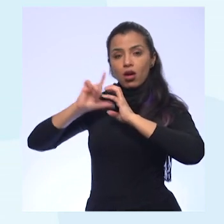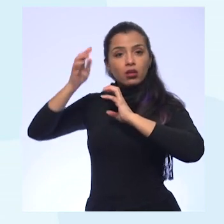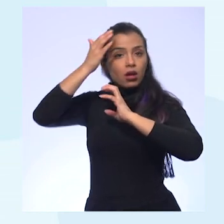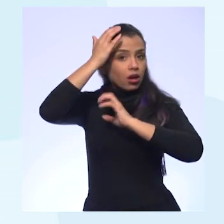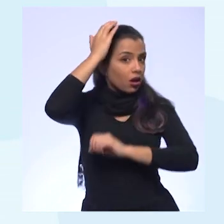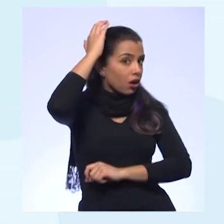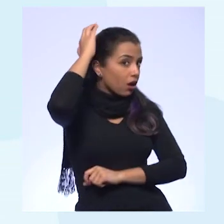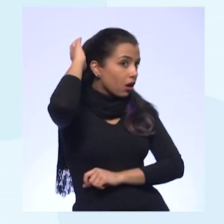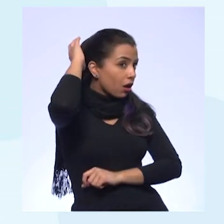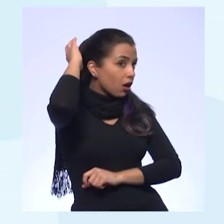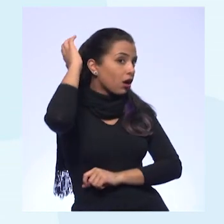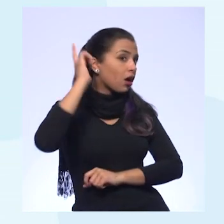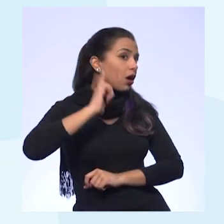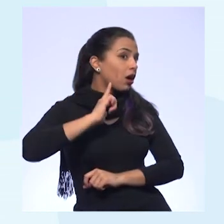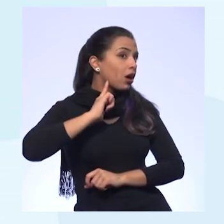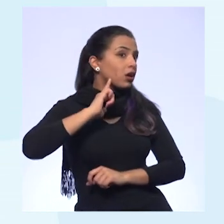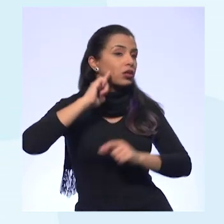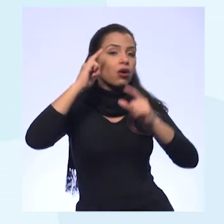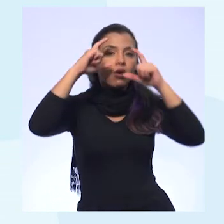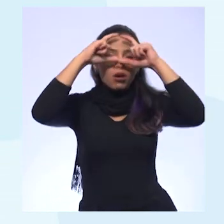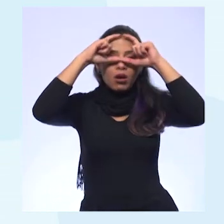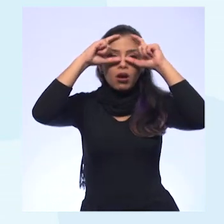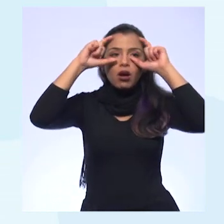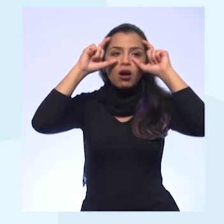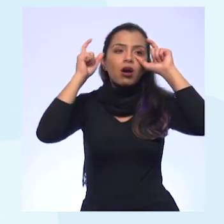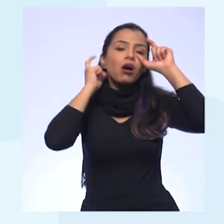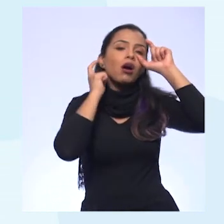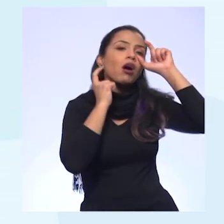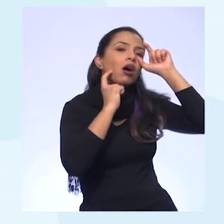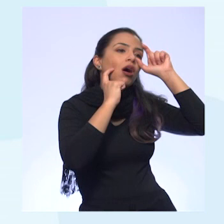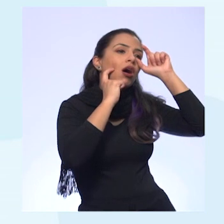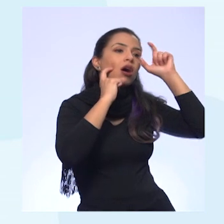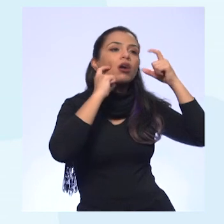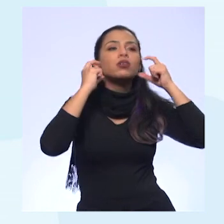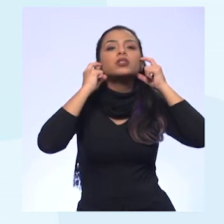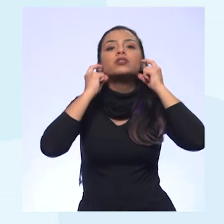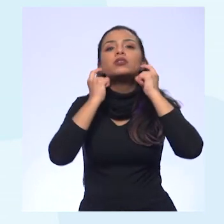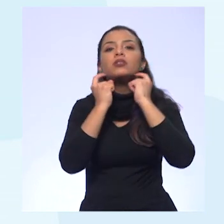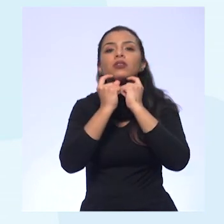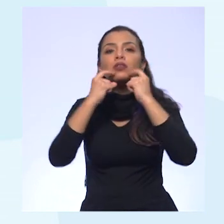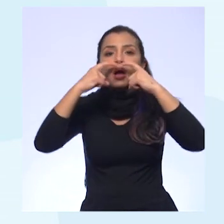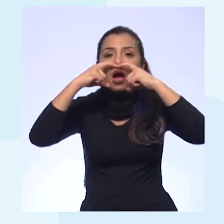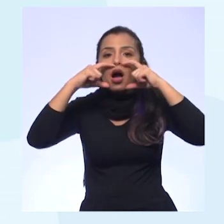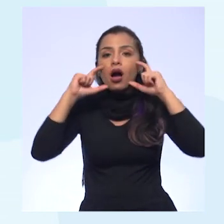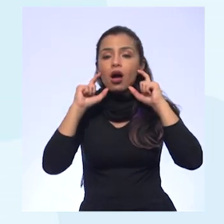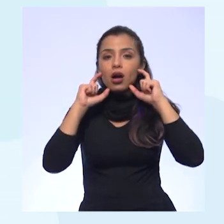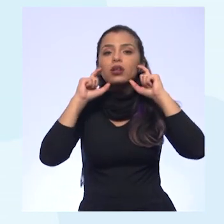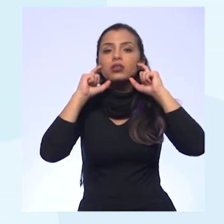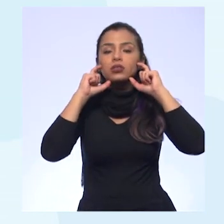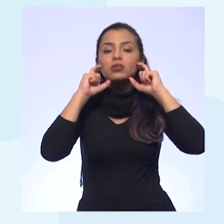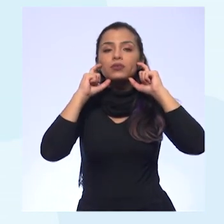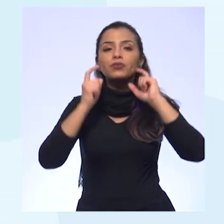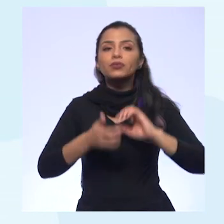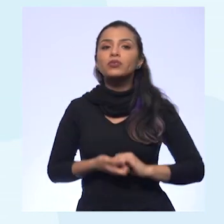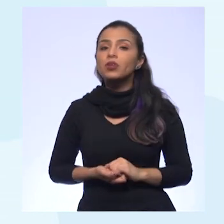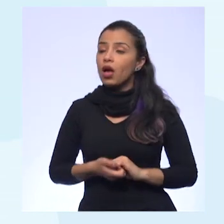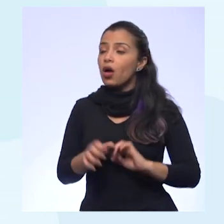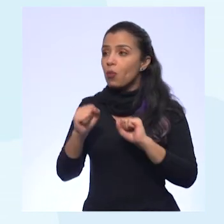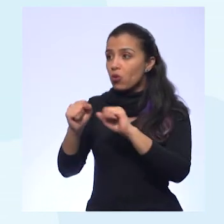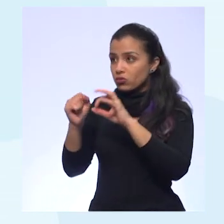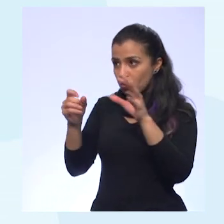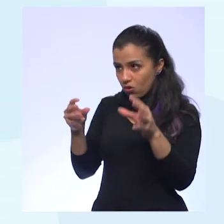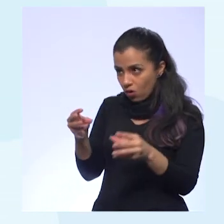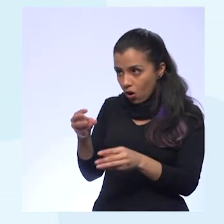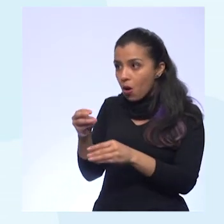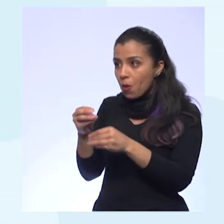de pneumáticos, temos ali a mandíbula, que eu já falei, e o maxilar, que estão ligados aí pelo masseter, né? Sim. Agora, se eu posso comentar alguma